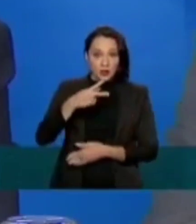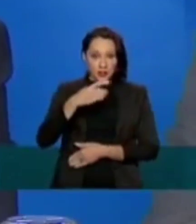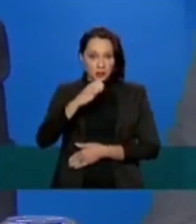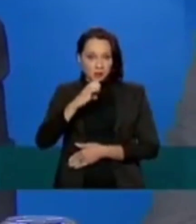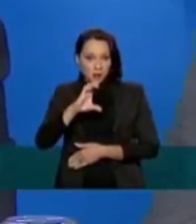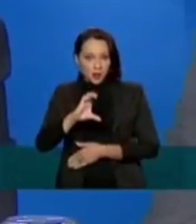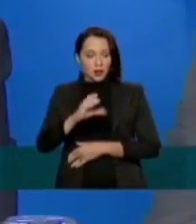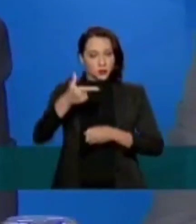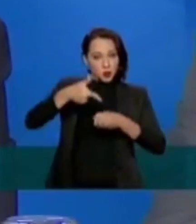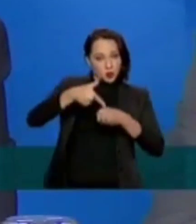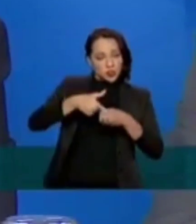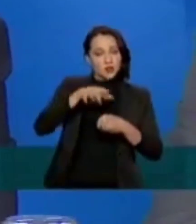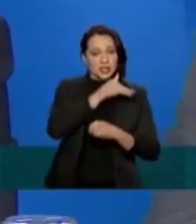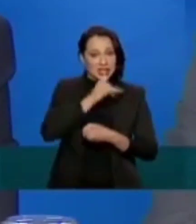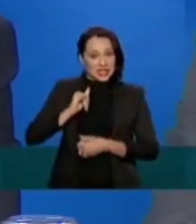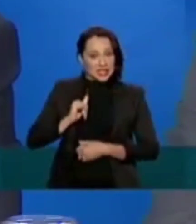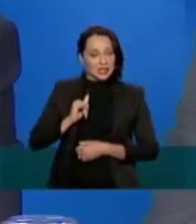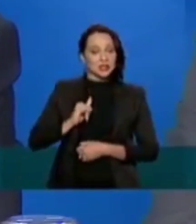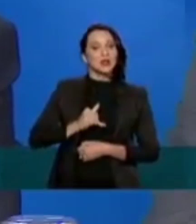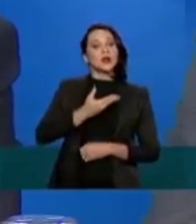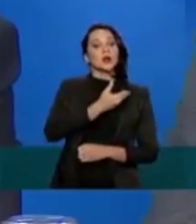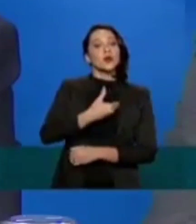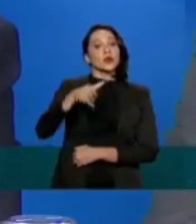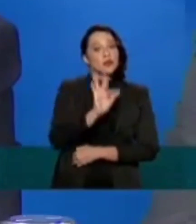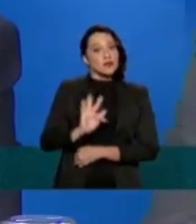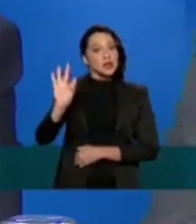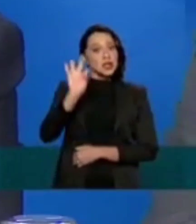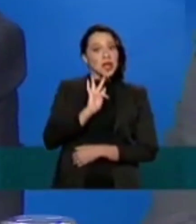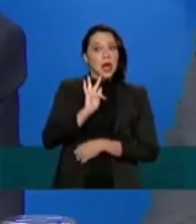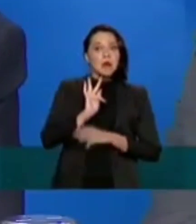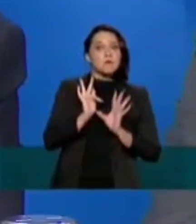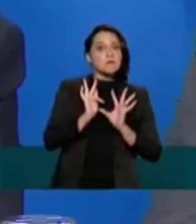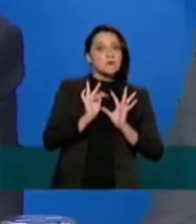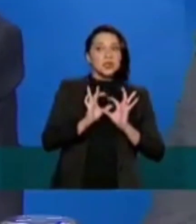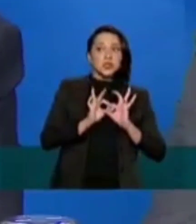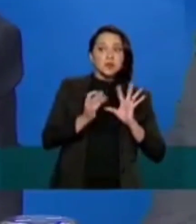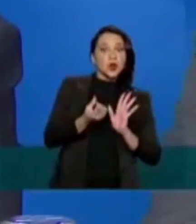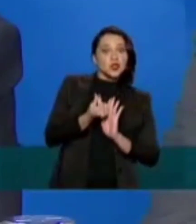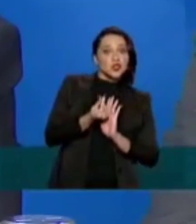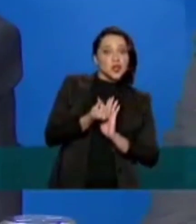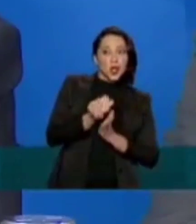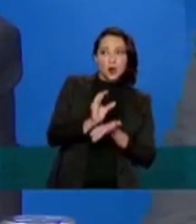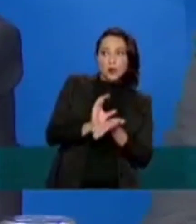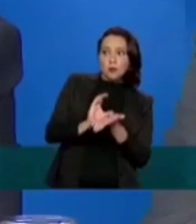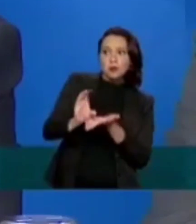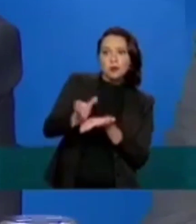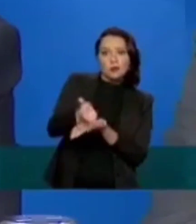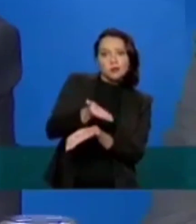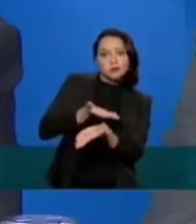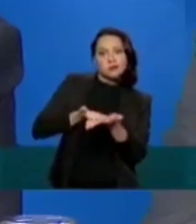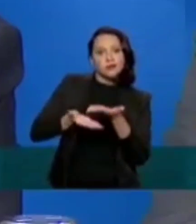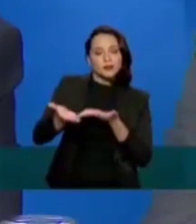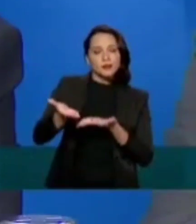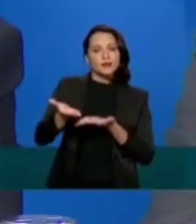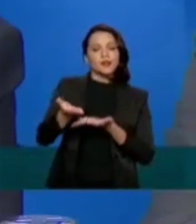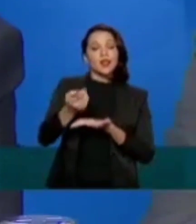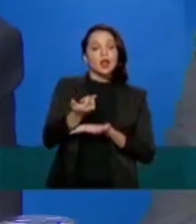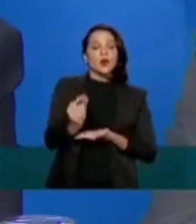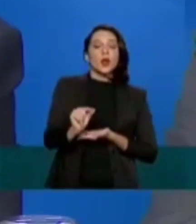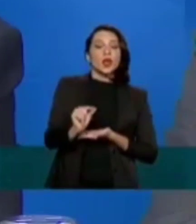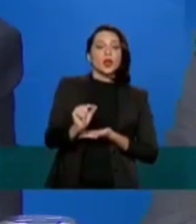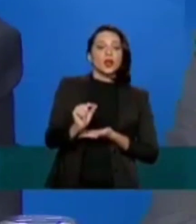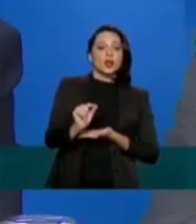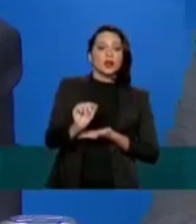energia, o governo federal se dispõe a transferir recursos, que é uma forma de fazer o